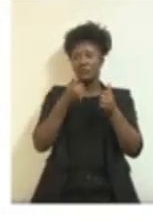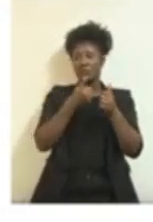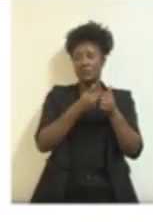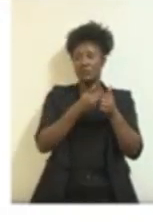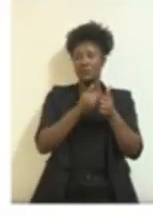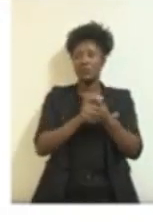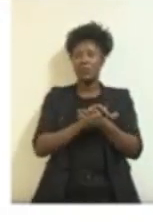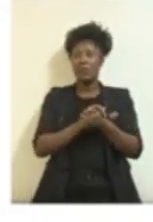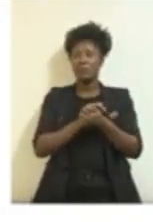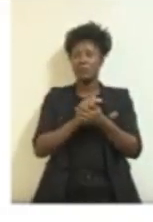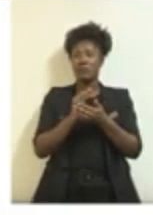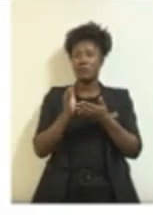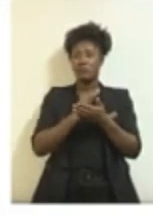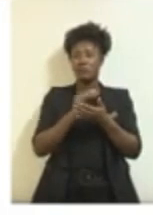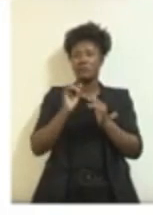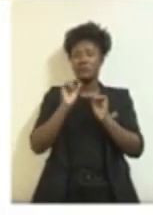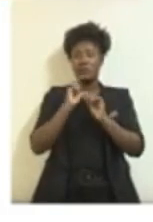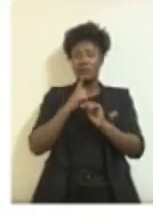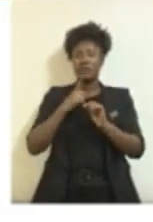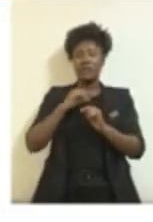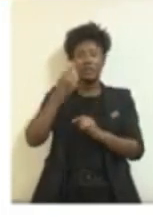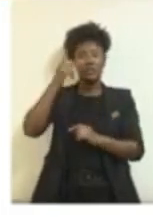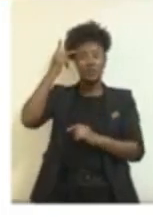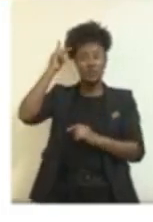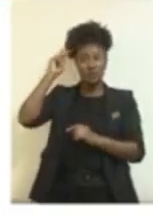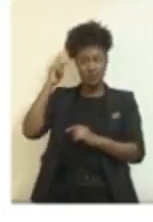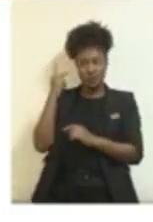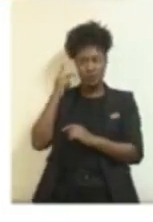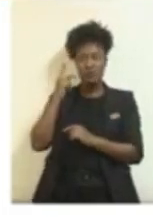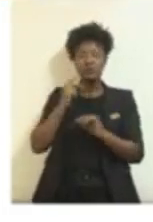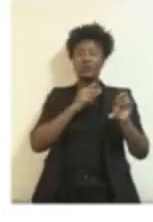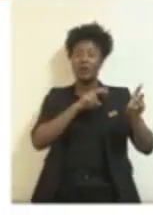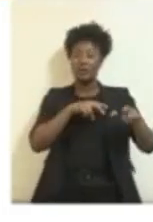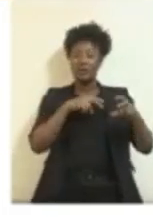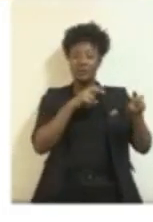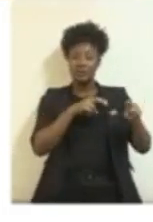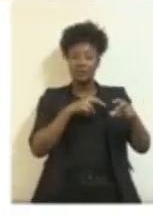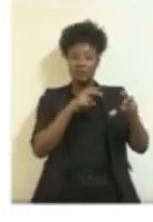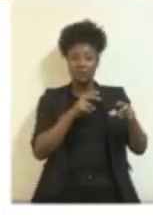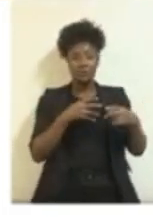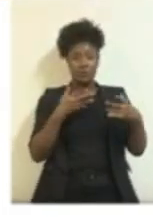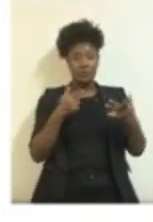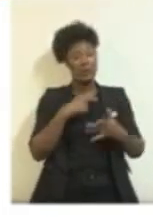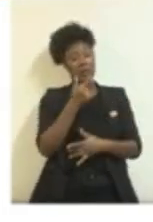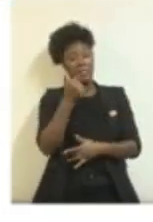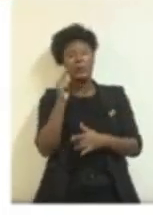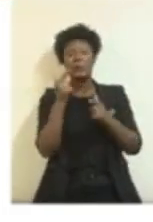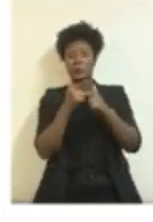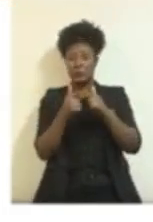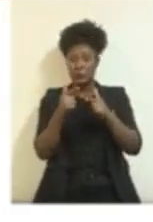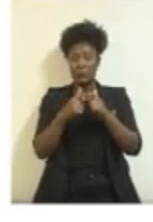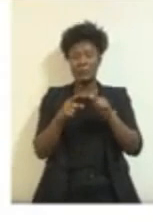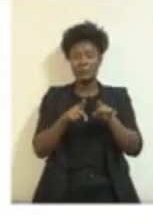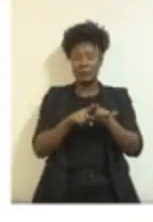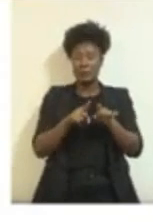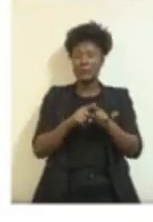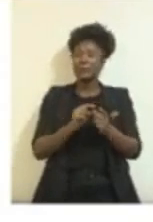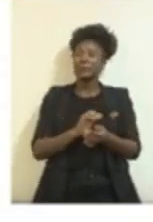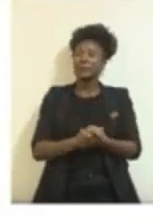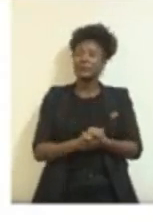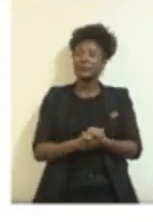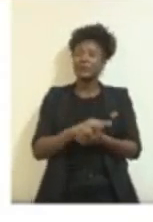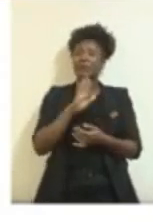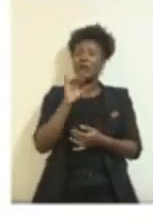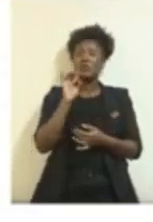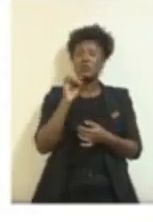com histórico de agricultura. É um sinal de degradação pelo sobrepastoreio. Então, aqui é um outro problema, né? Não tanto o assunto hoje. Mas eu só